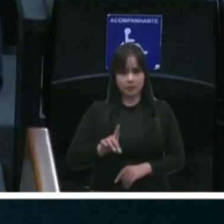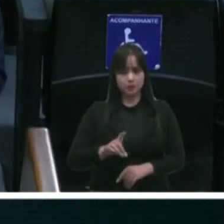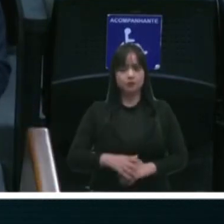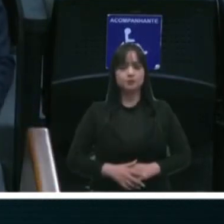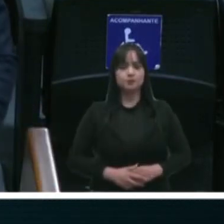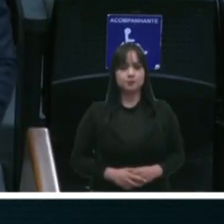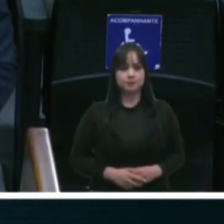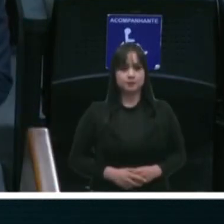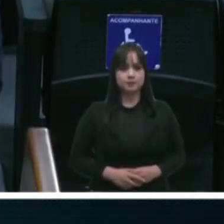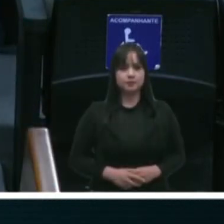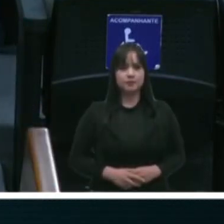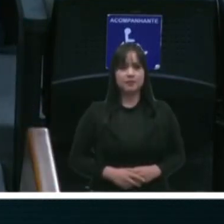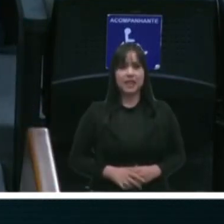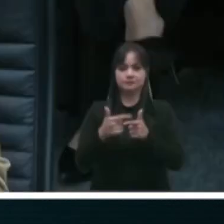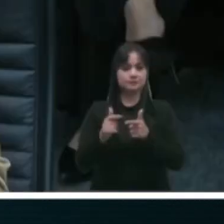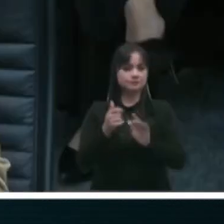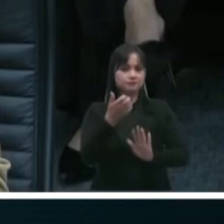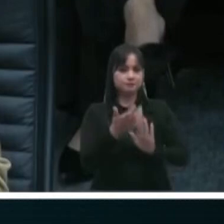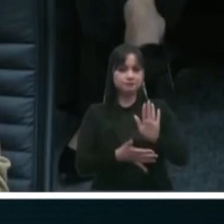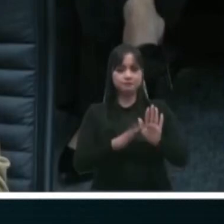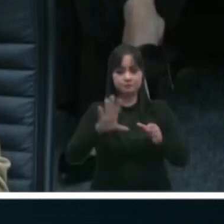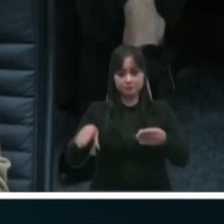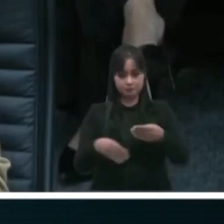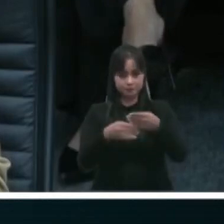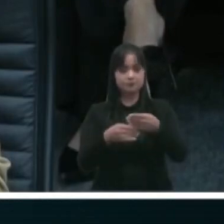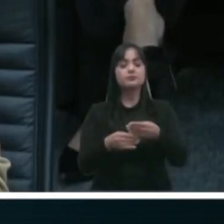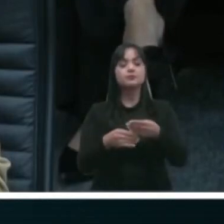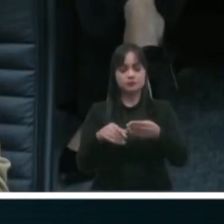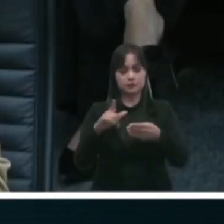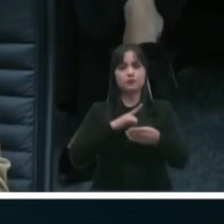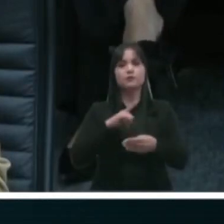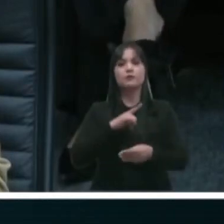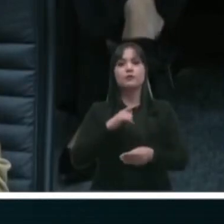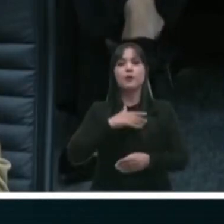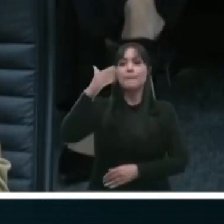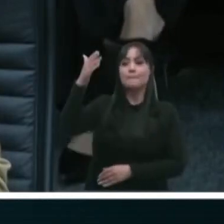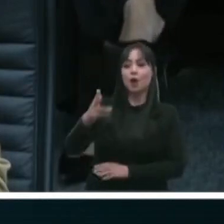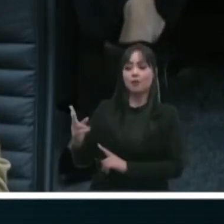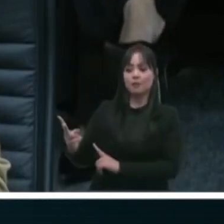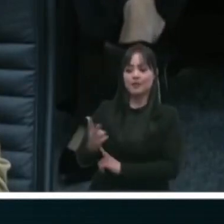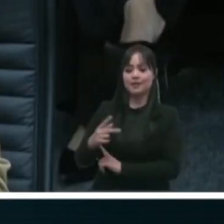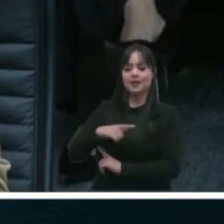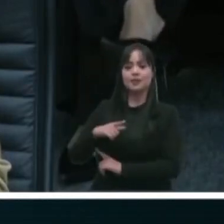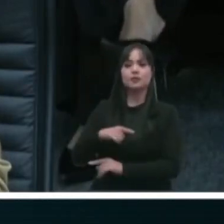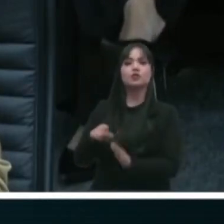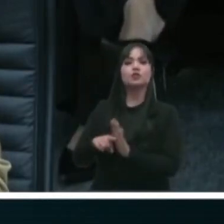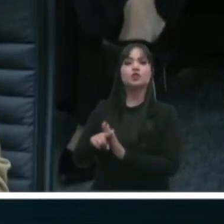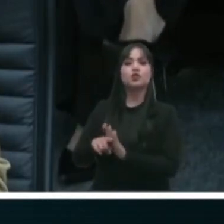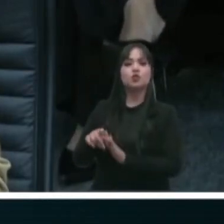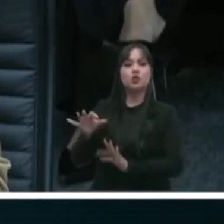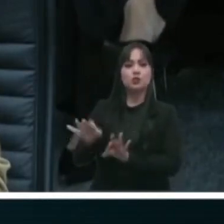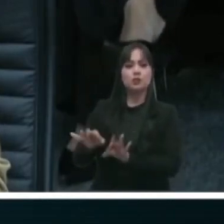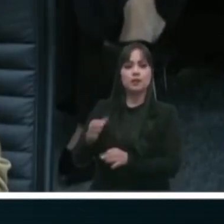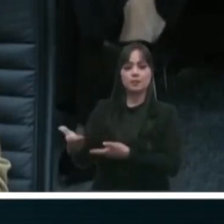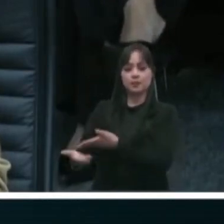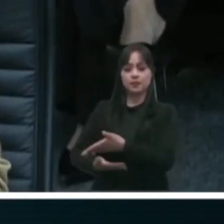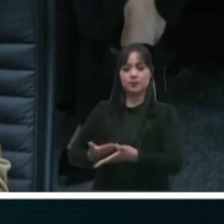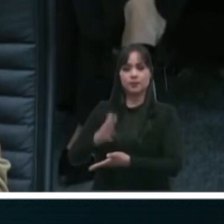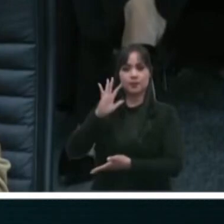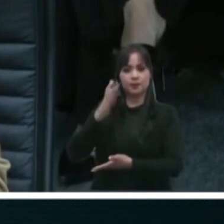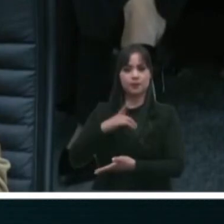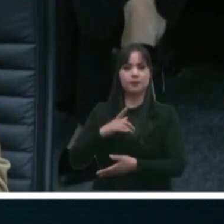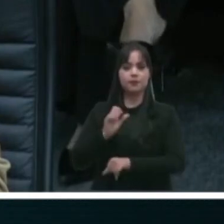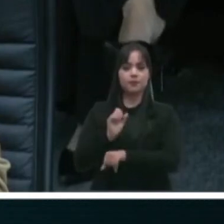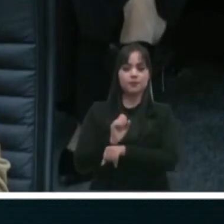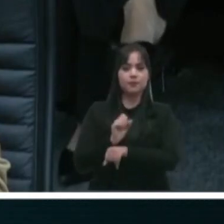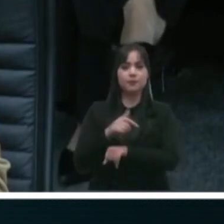irregularidades ocorreram desde 2011. Segundo a relatora, conselheira Salise Sanchotene, em uma dessas decisões,